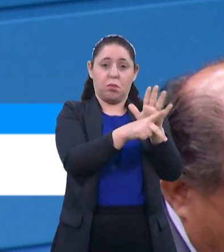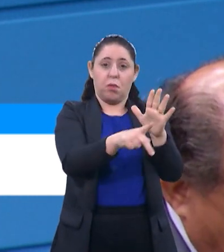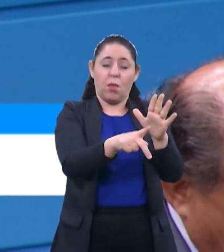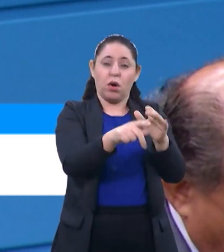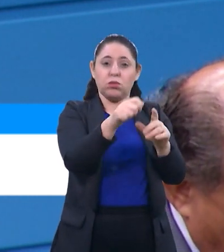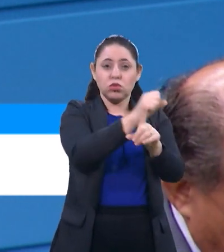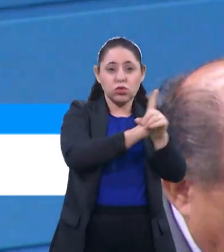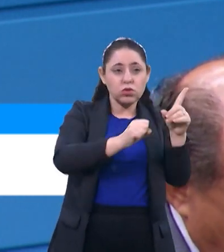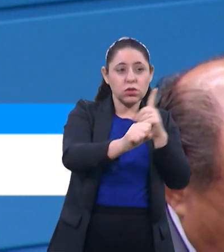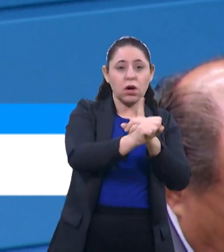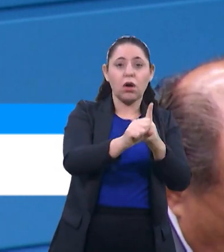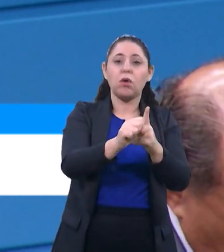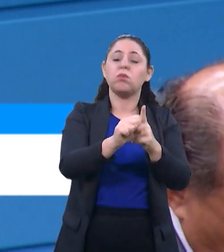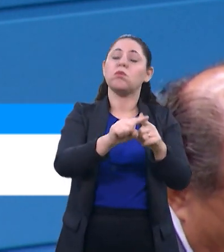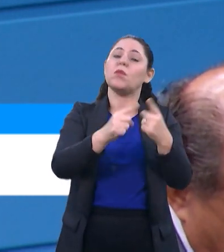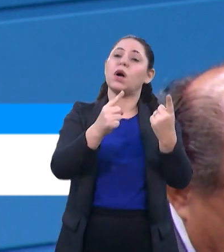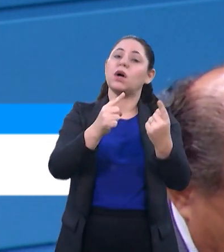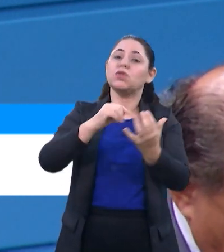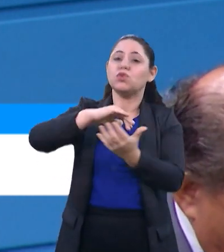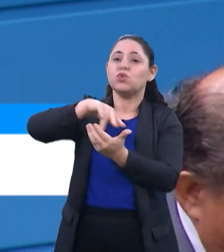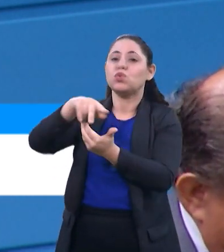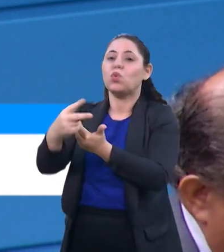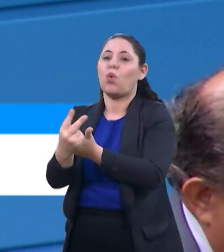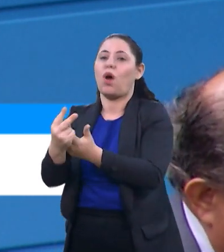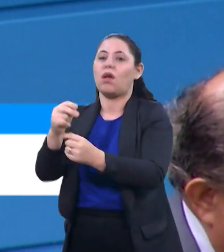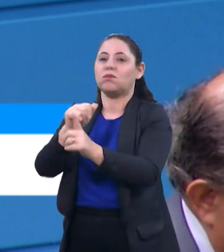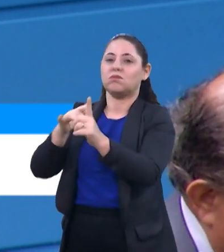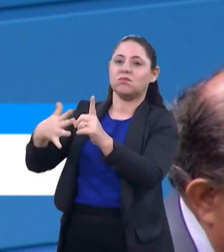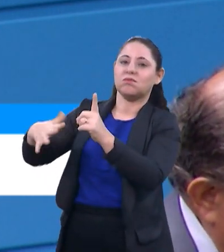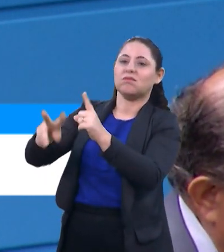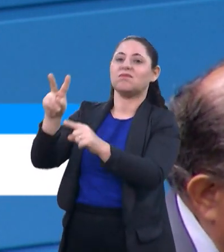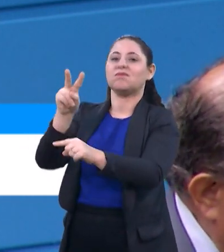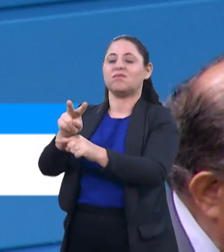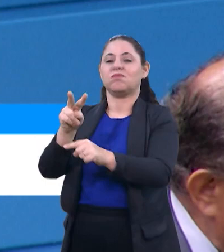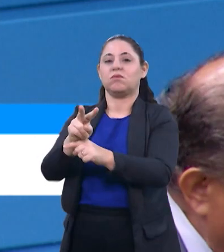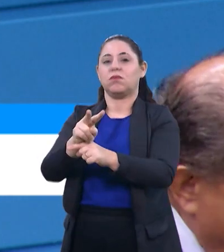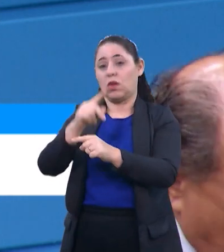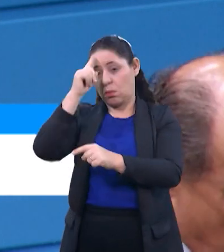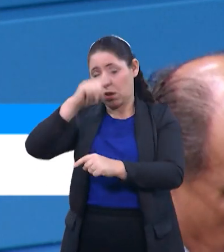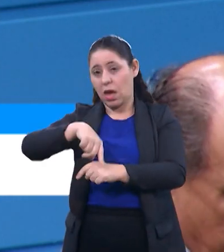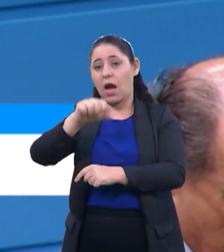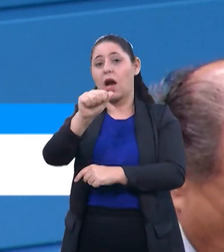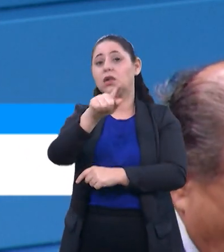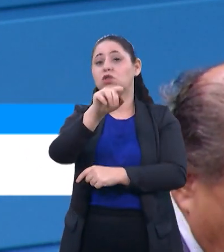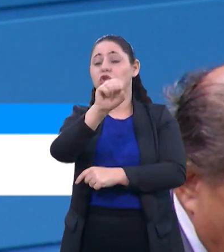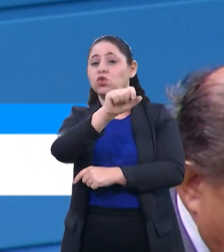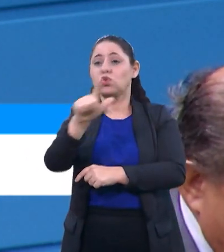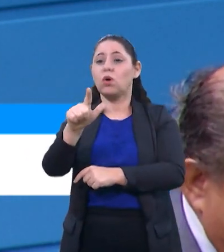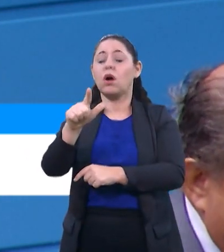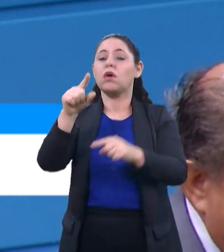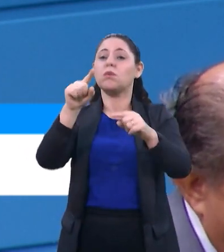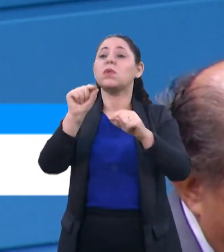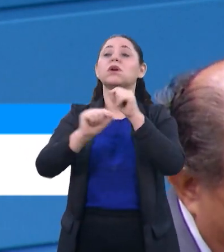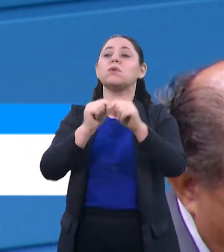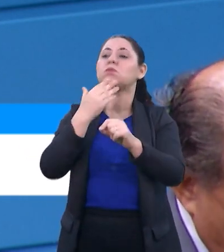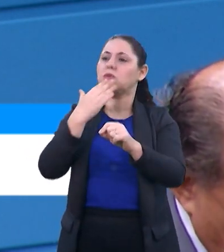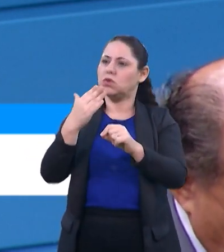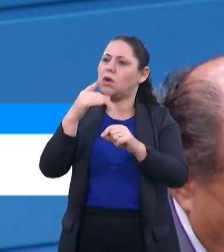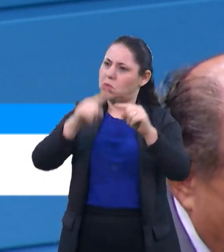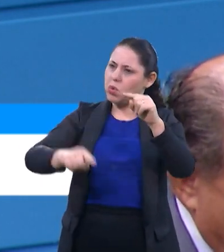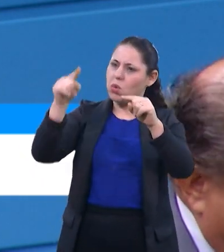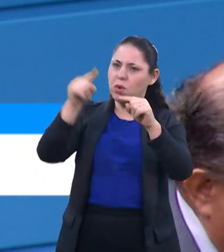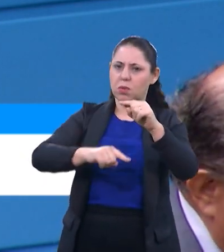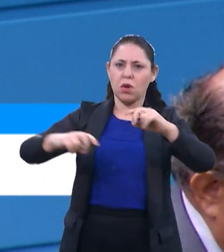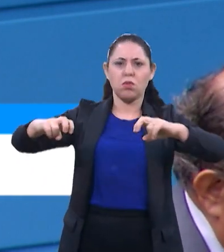o desenvolvimento social com sustentabilidade. Então, vamos encaminhar a AGESUL para que proíba